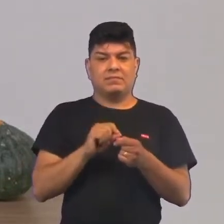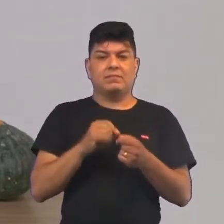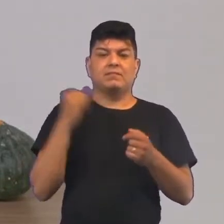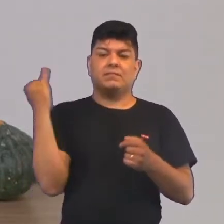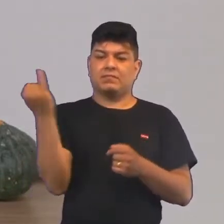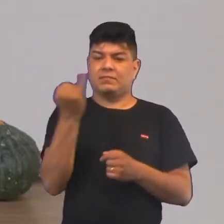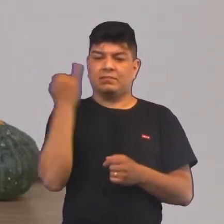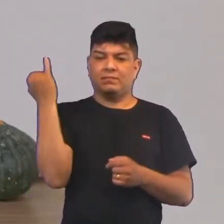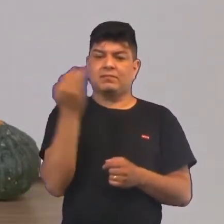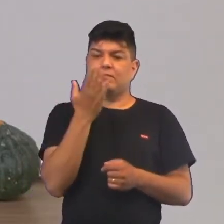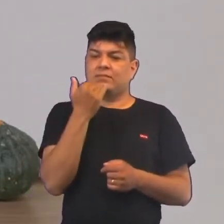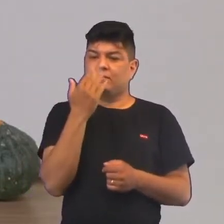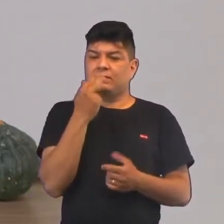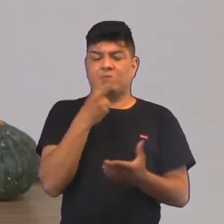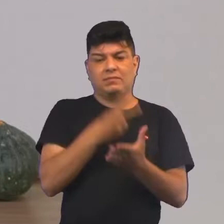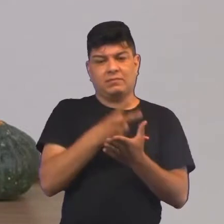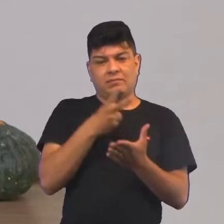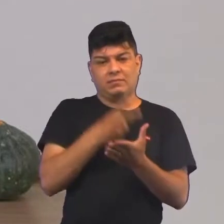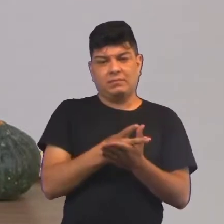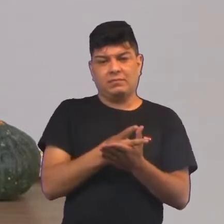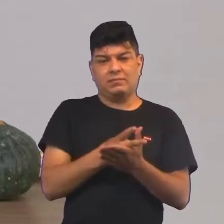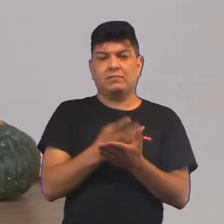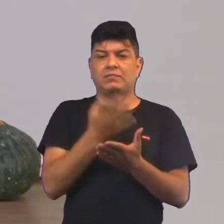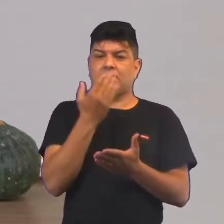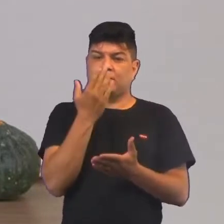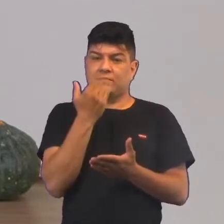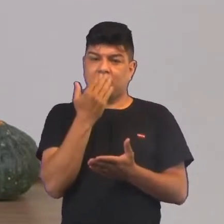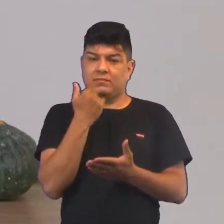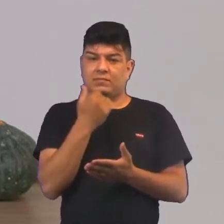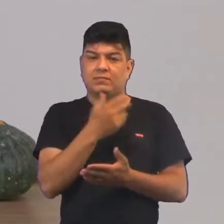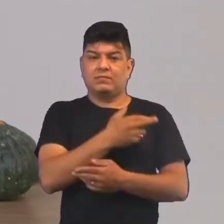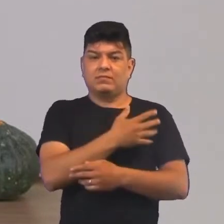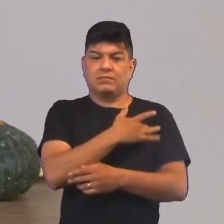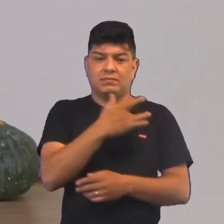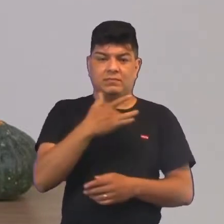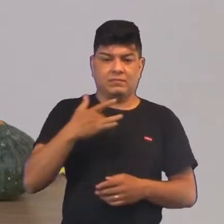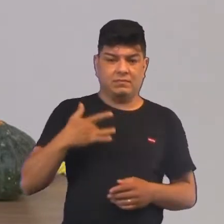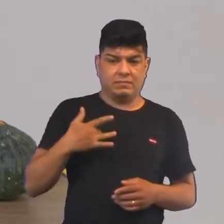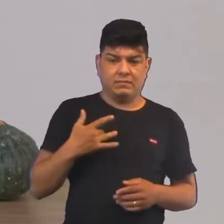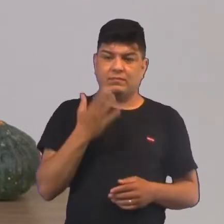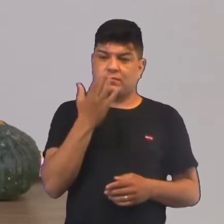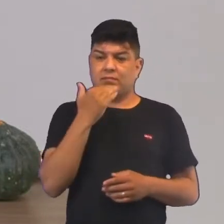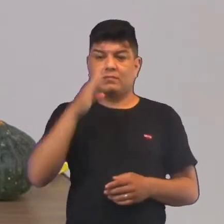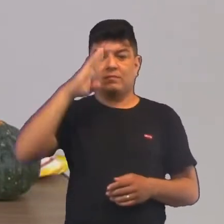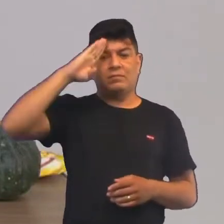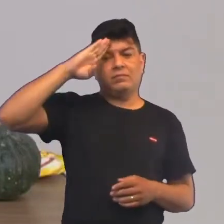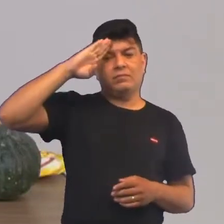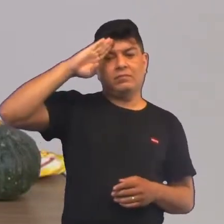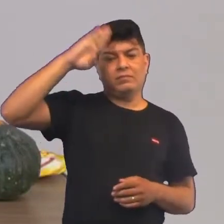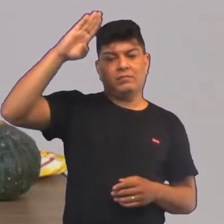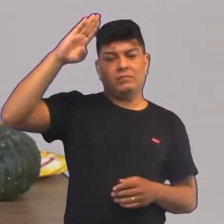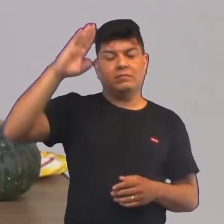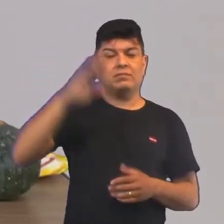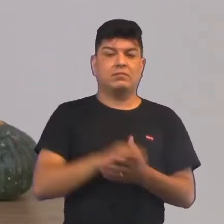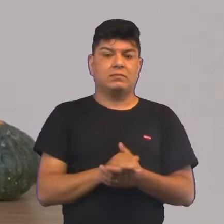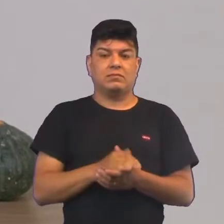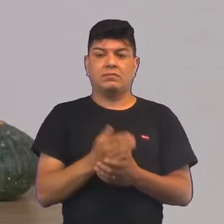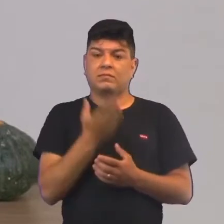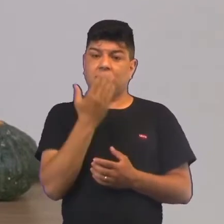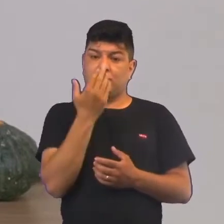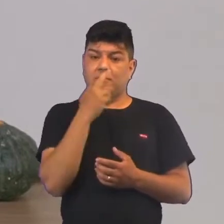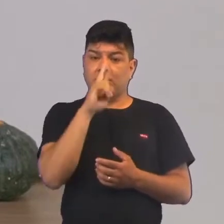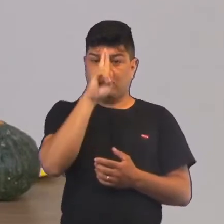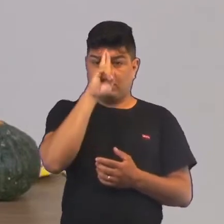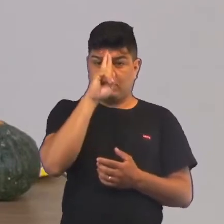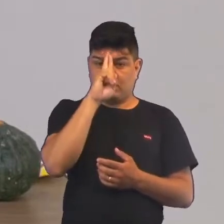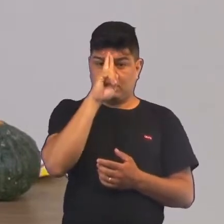muito importante comer sempre alimentos fresquinhos, alimentos saudáveis, comer principalmente nas refeições,